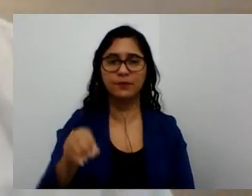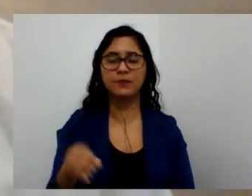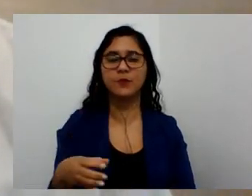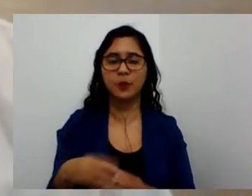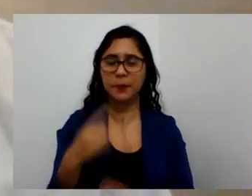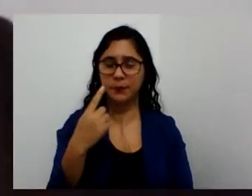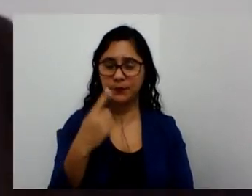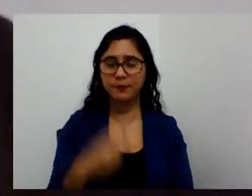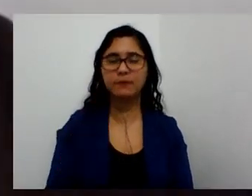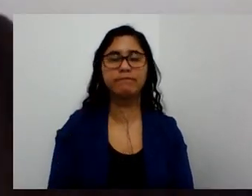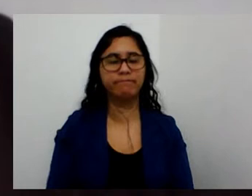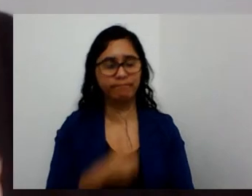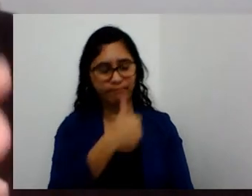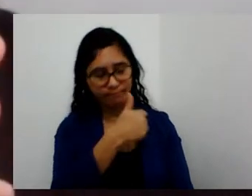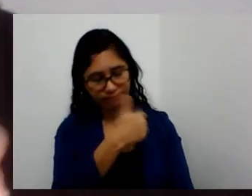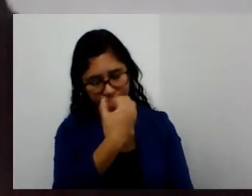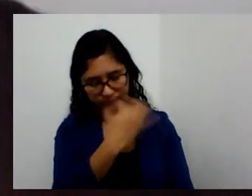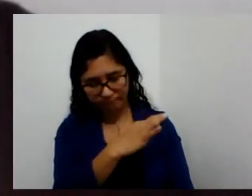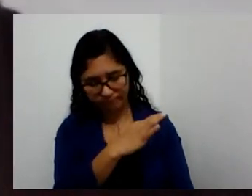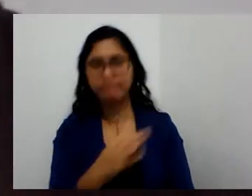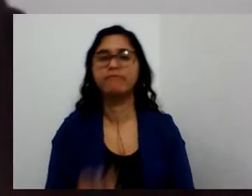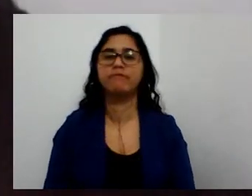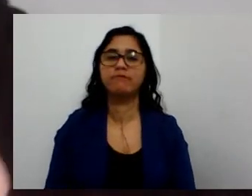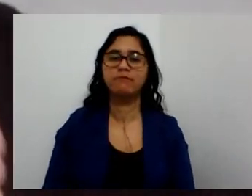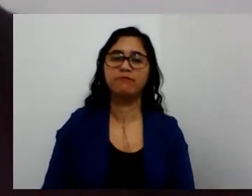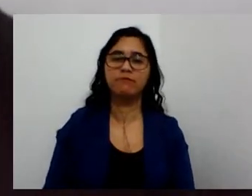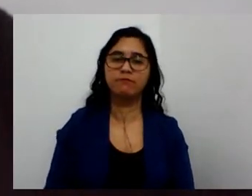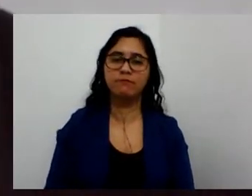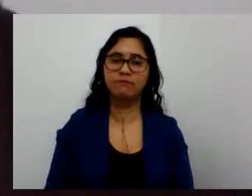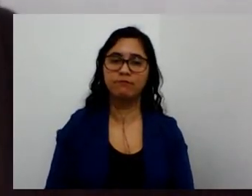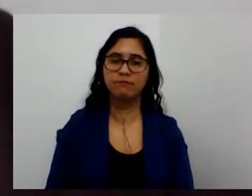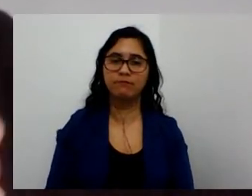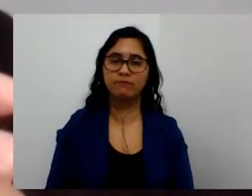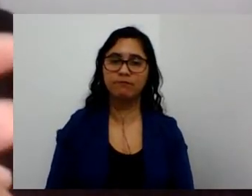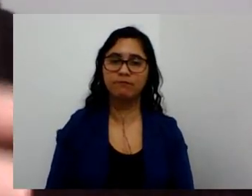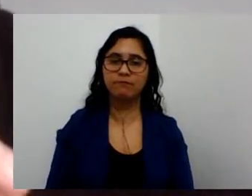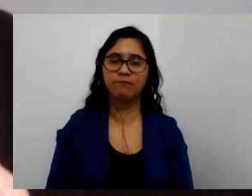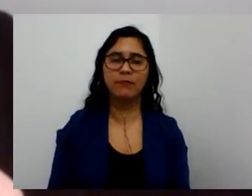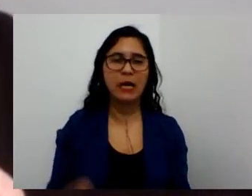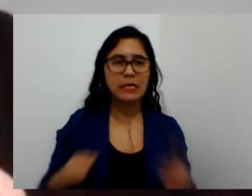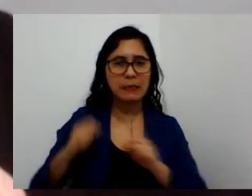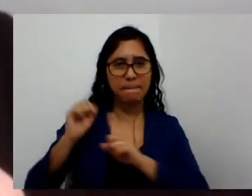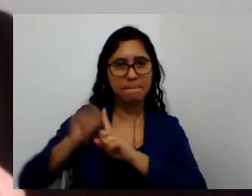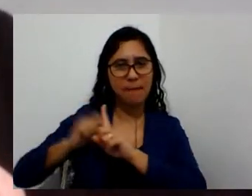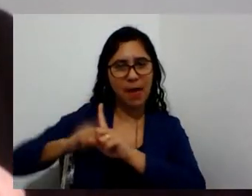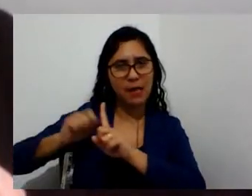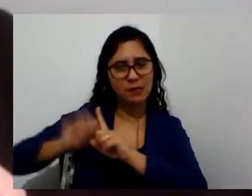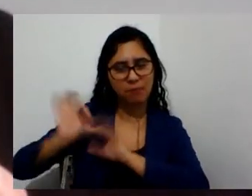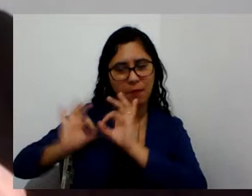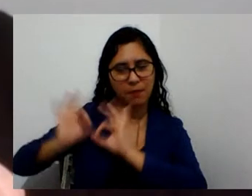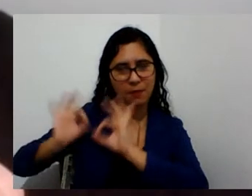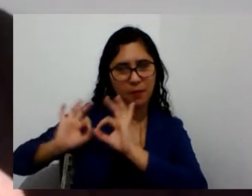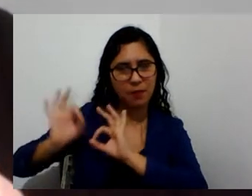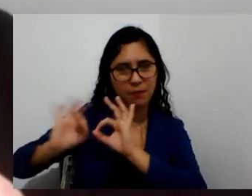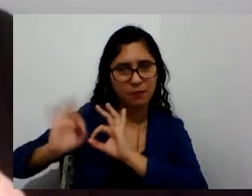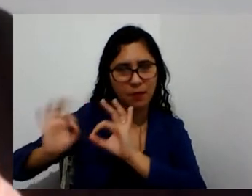Perfeitamente, professor. Bom, esses meses de preparação da carta programa, de formar